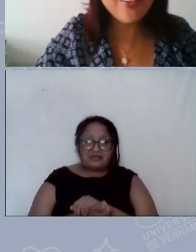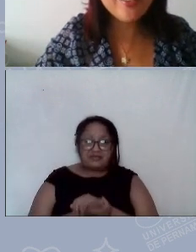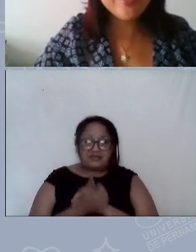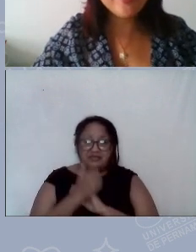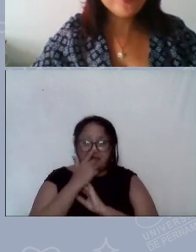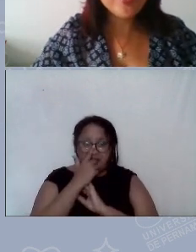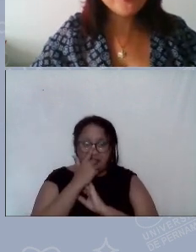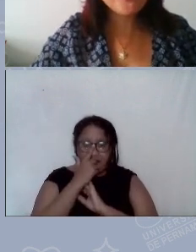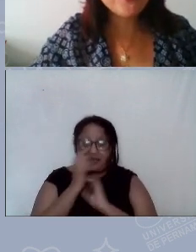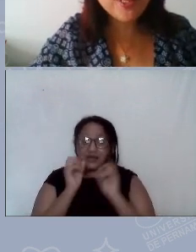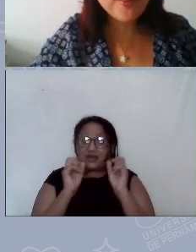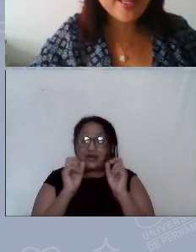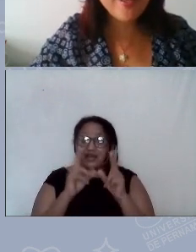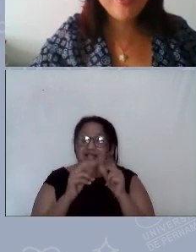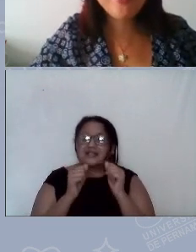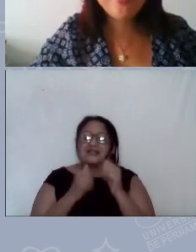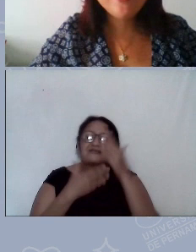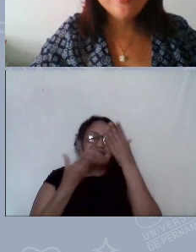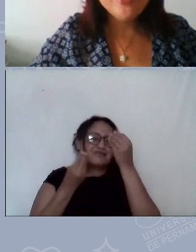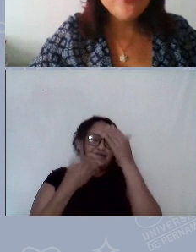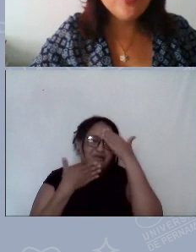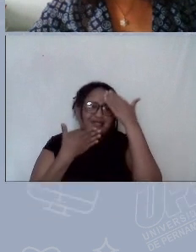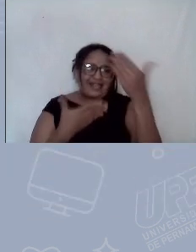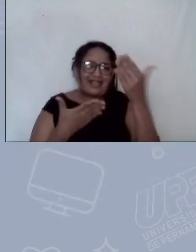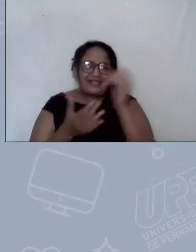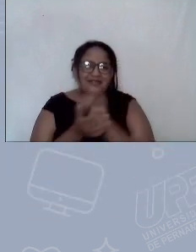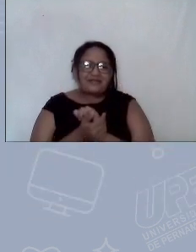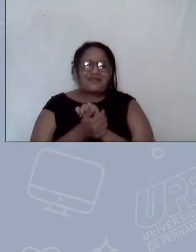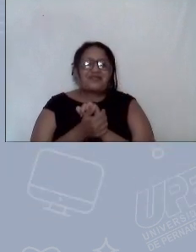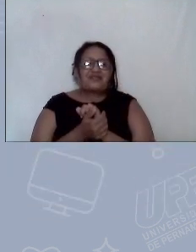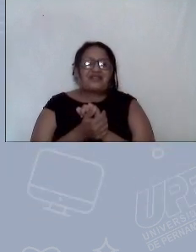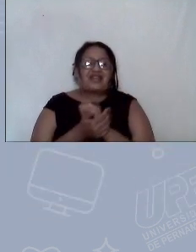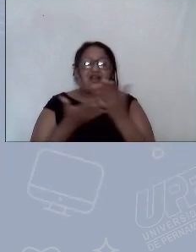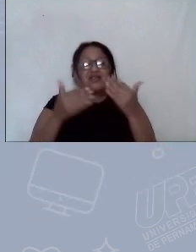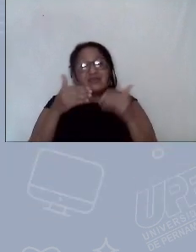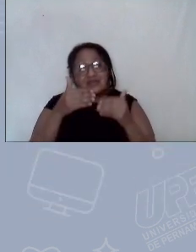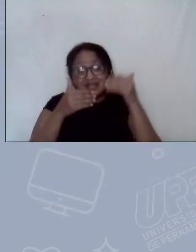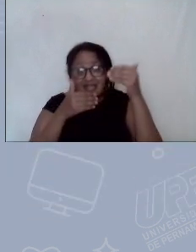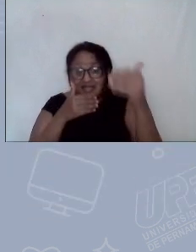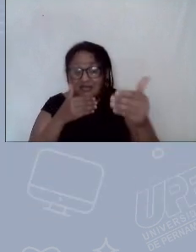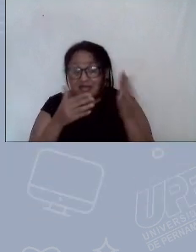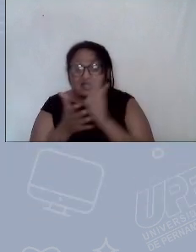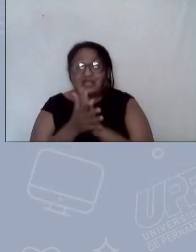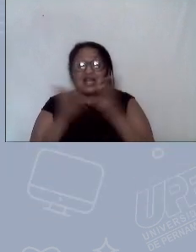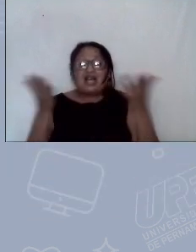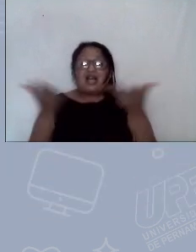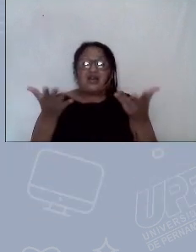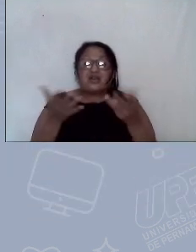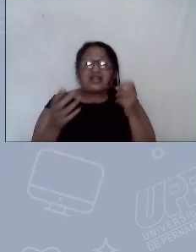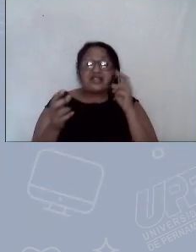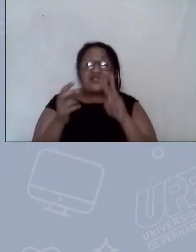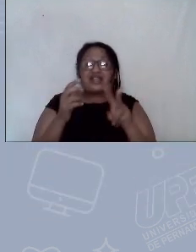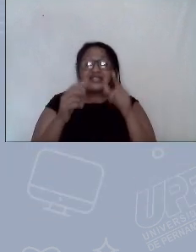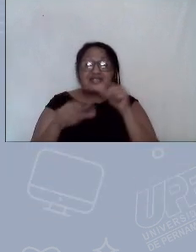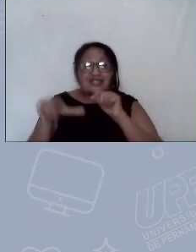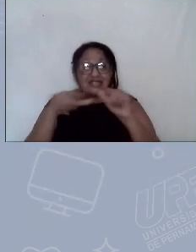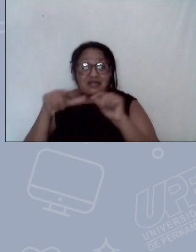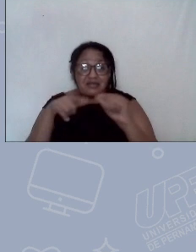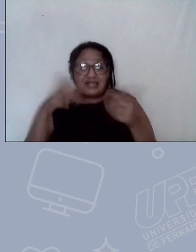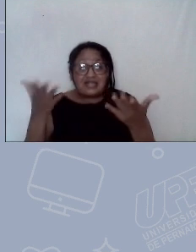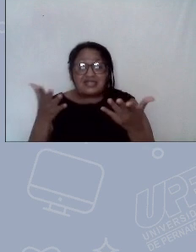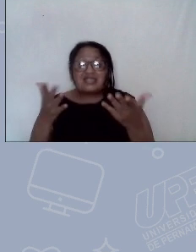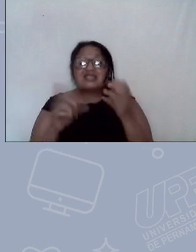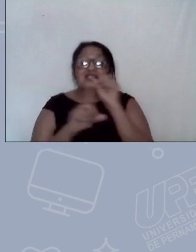ok Velton muito obrigada vamos dar seguimento não é então agora a gente vai trabalhar com as questões de